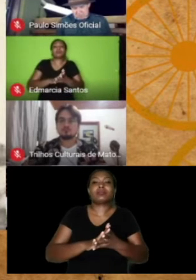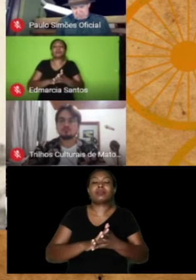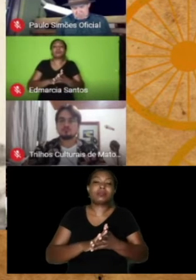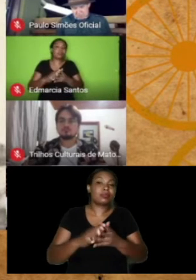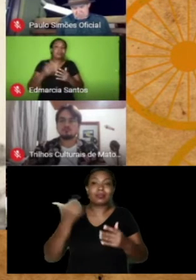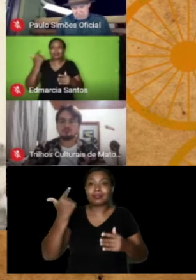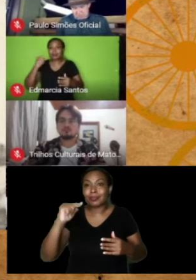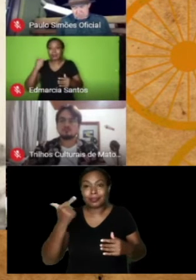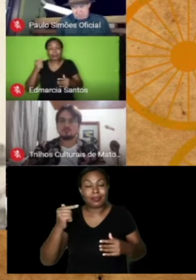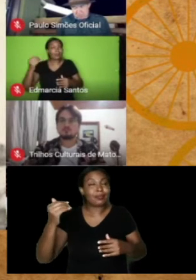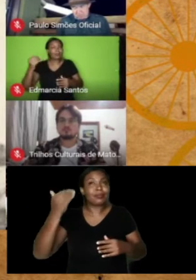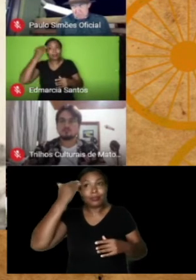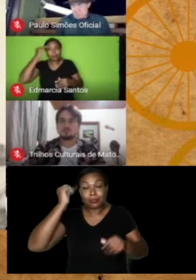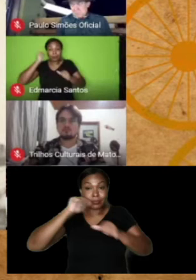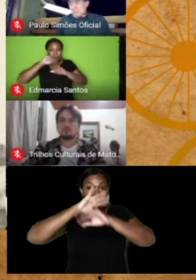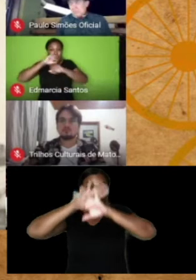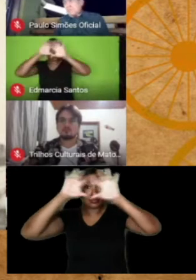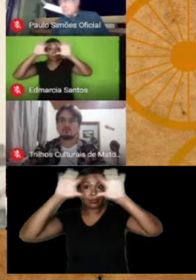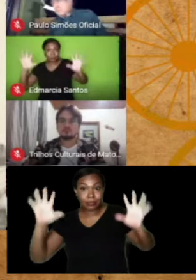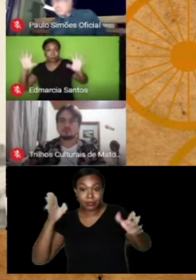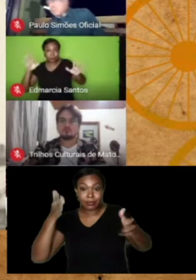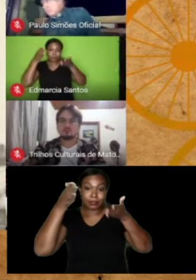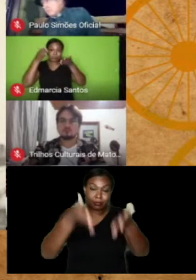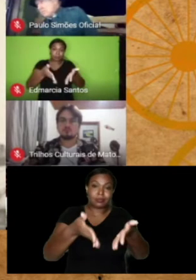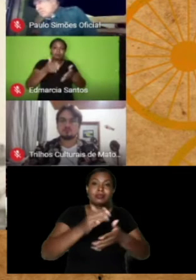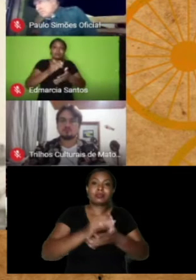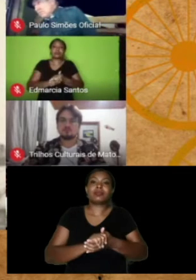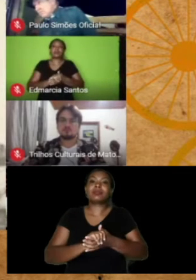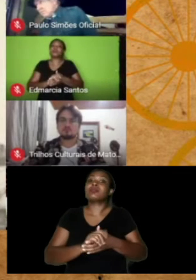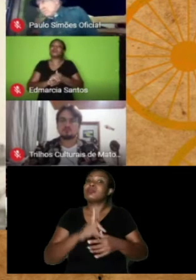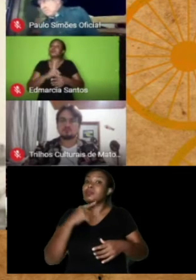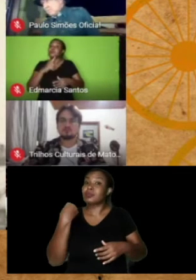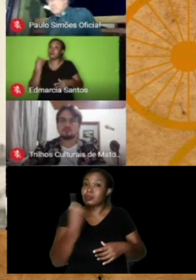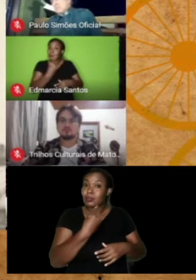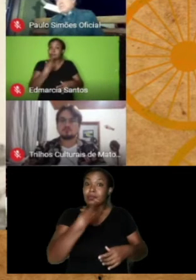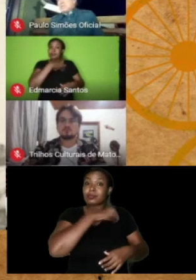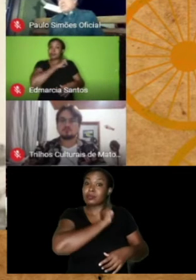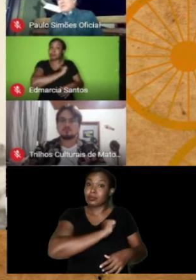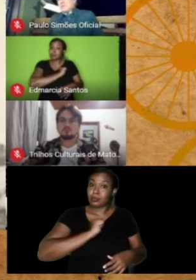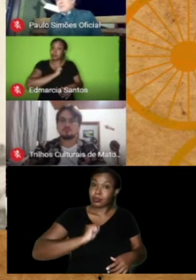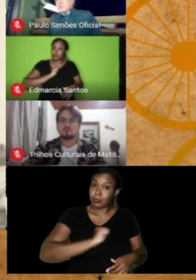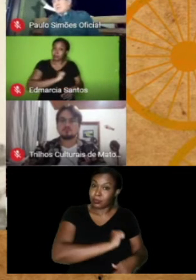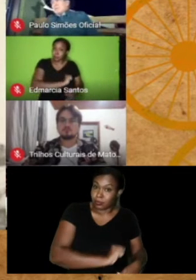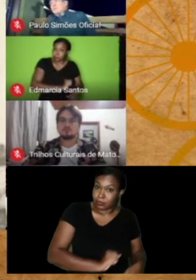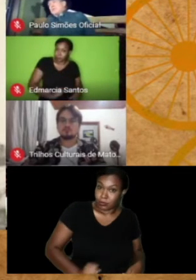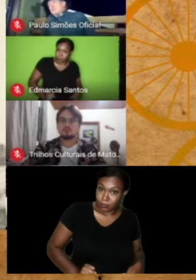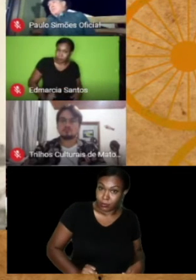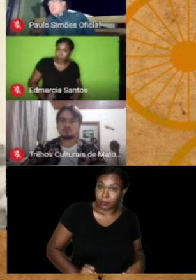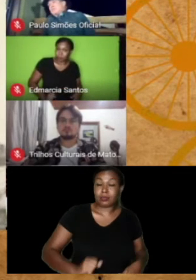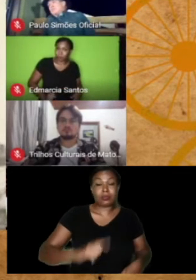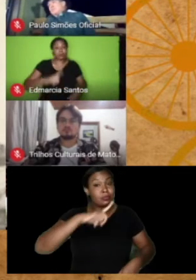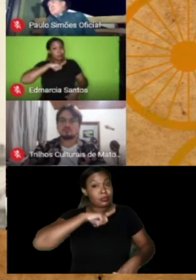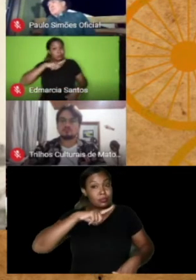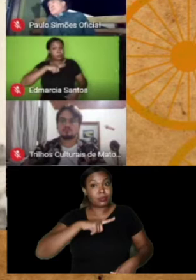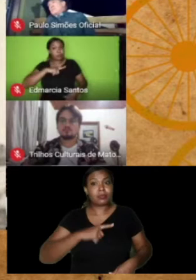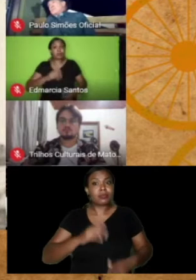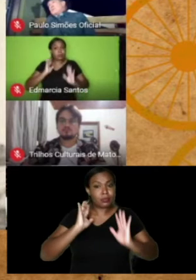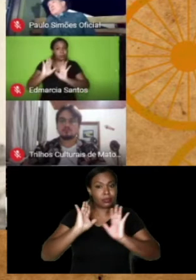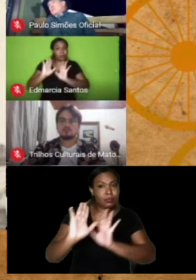discernimento completo com relação àquilo. Então, nós somos heróis aí, né, de manter o que nós